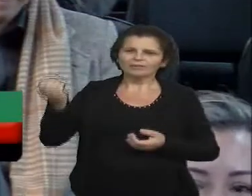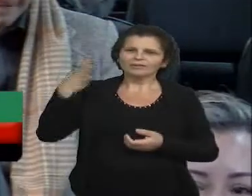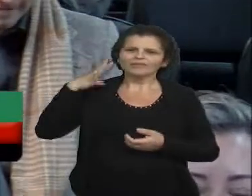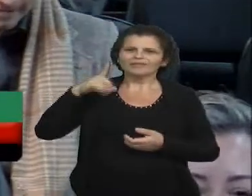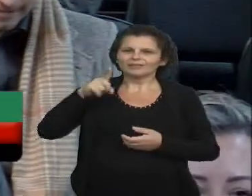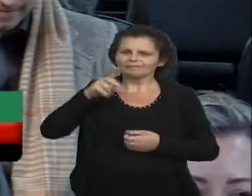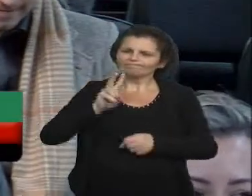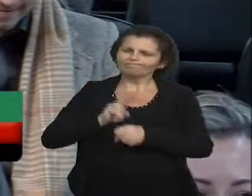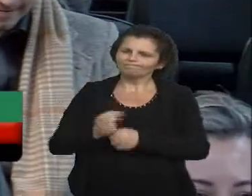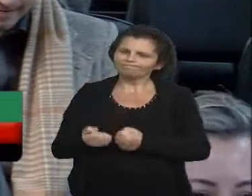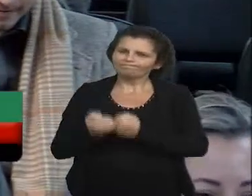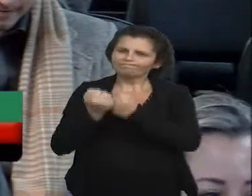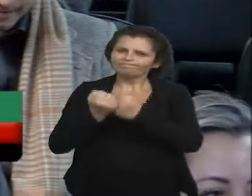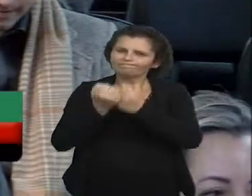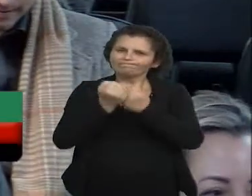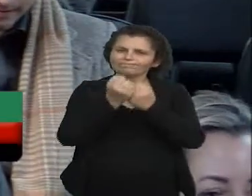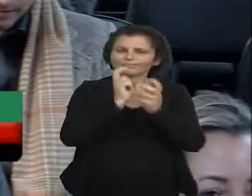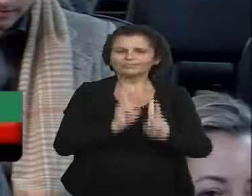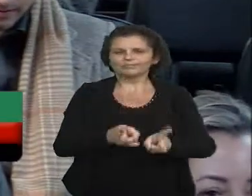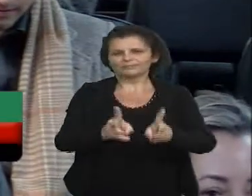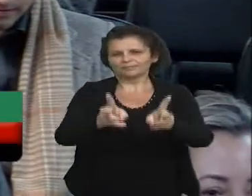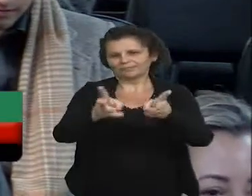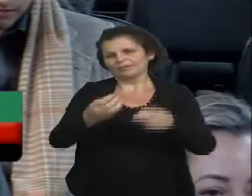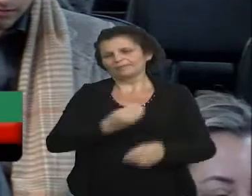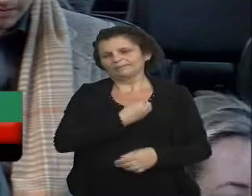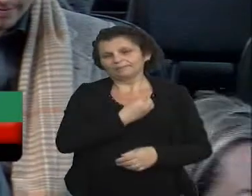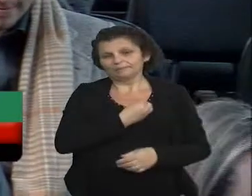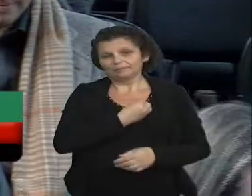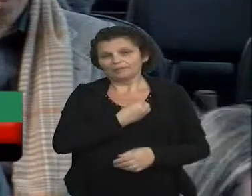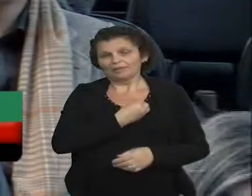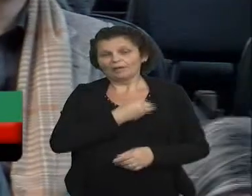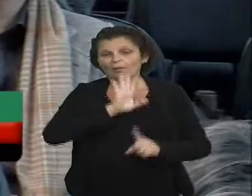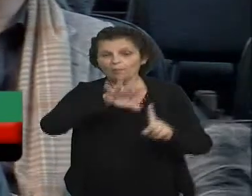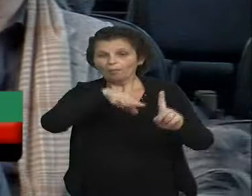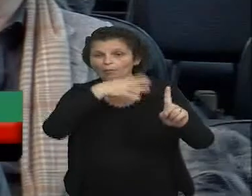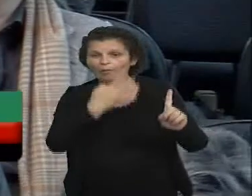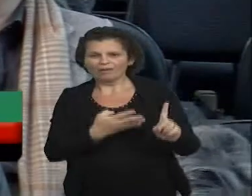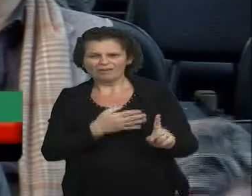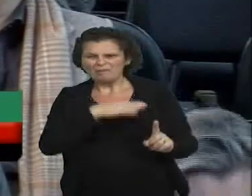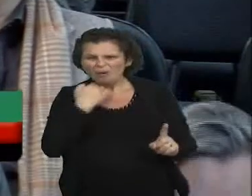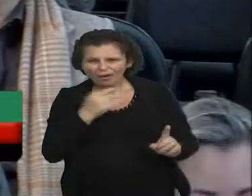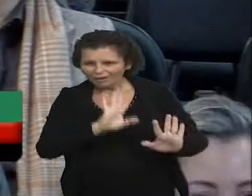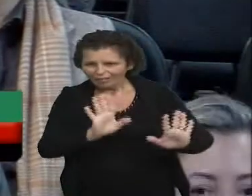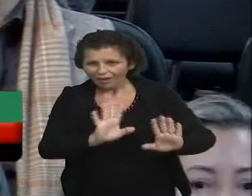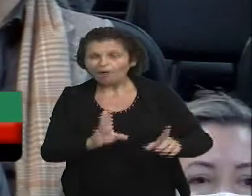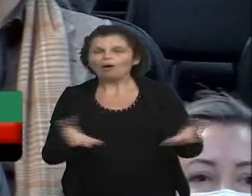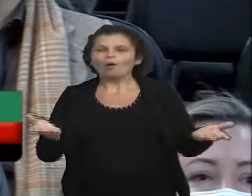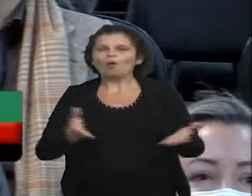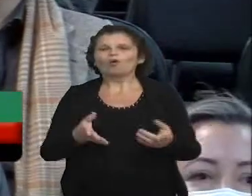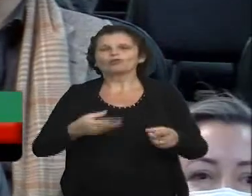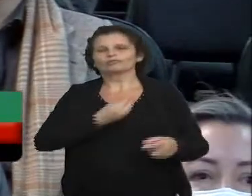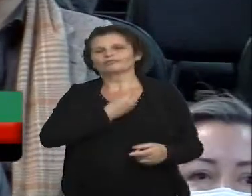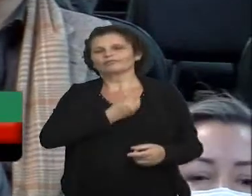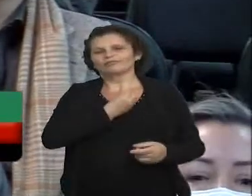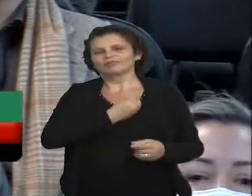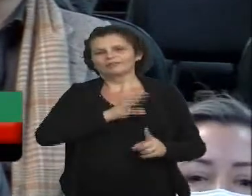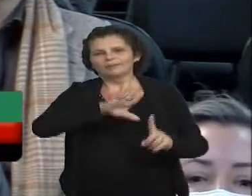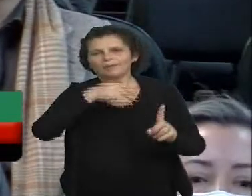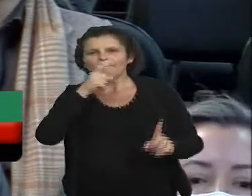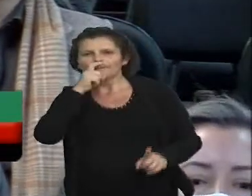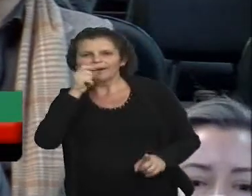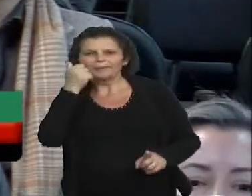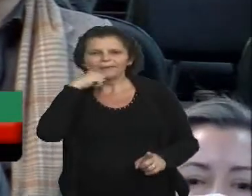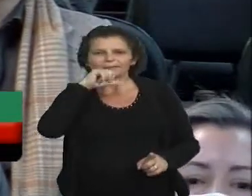Deus, é porque vocês fazem parte da minha vida. E a gente não pode homenagear depois que morre. Então, hoje a minha homenagem é a vocês também. Meu papai,